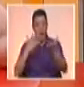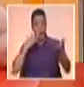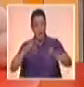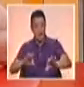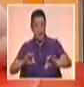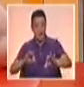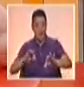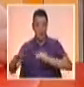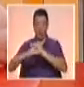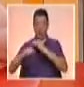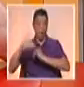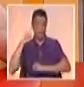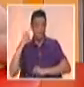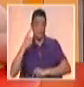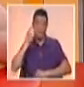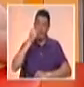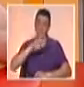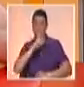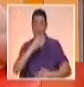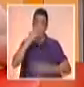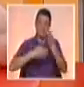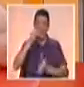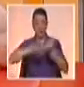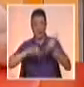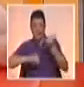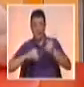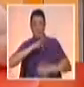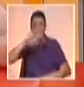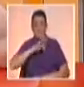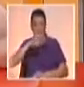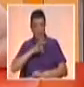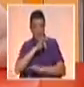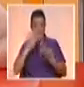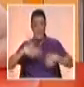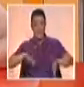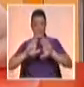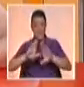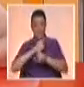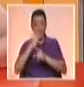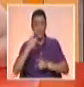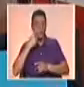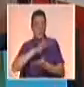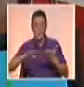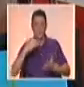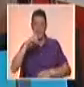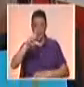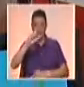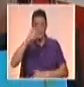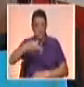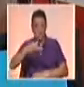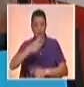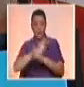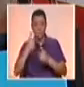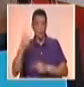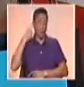tem, que ouve os pais a conversar, os tios, a envolvência. Porque e a muitos criança desses pais não conhecem a língua gestual. Não conhecem a língua gestual, porque, como digo,